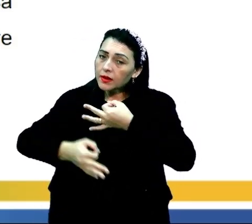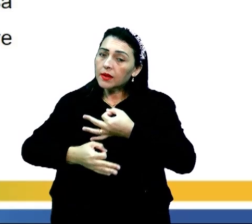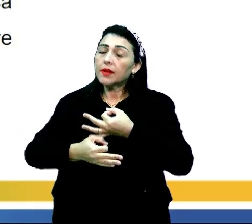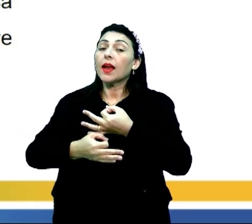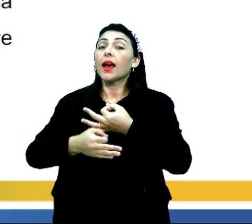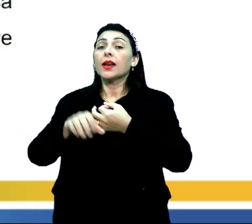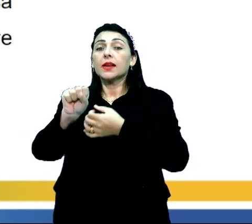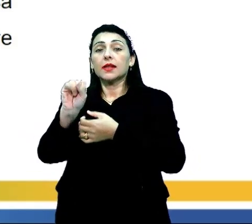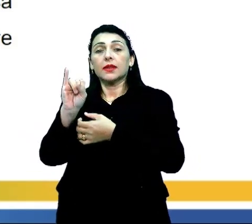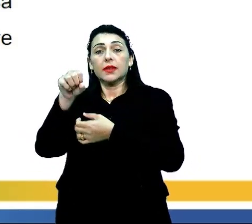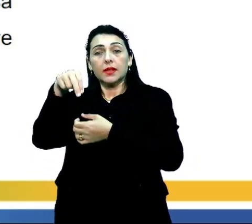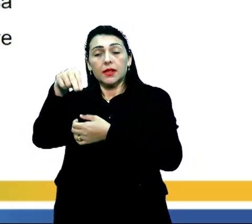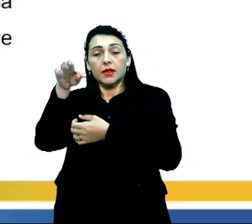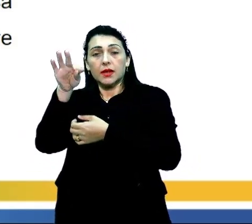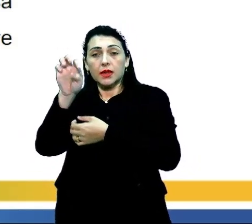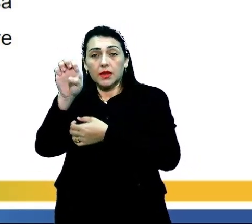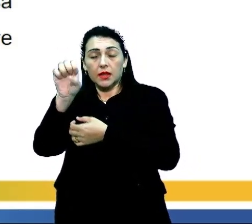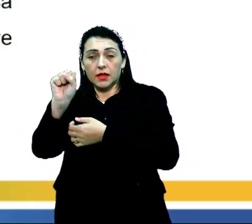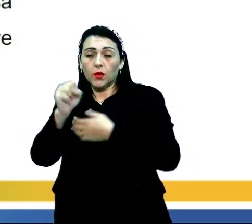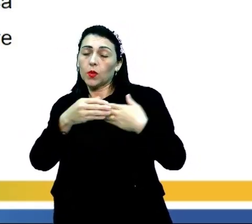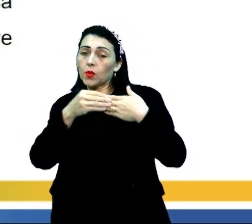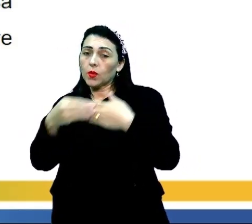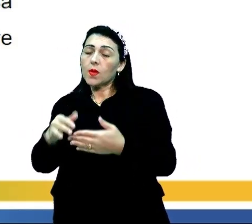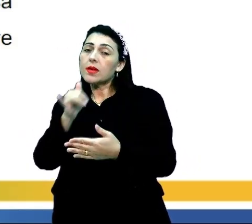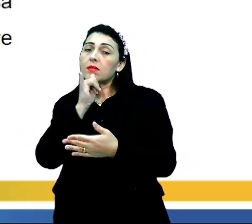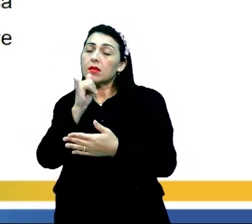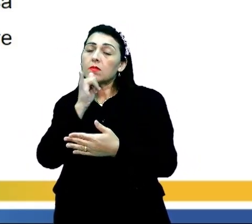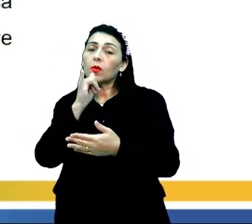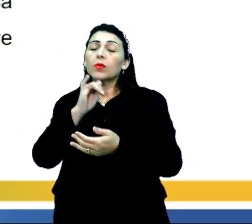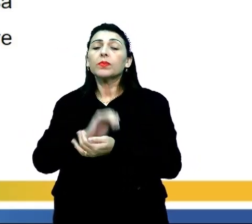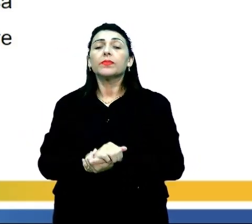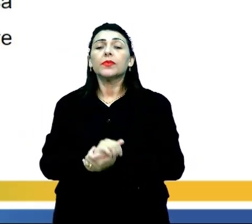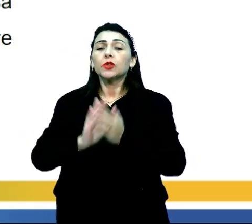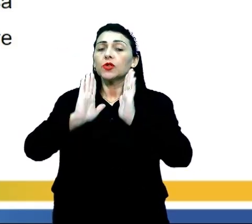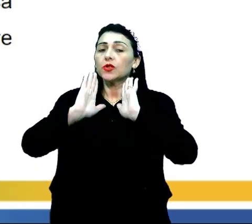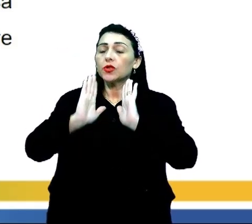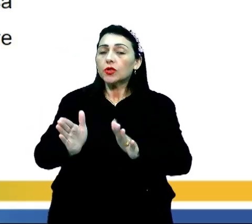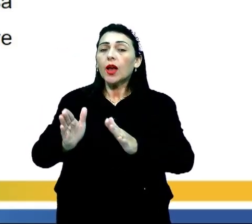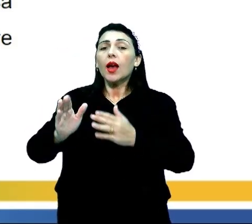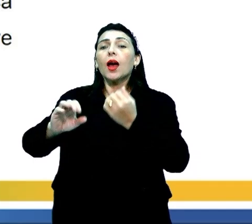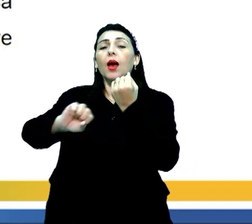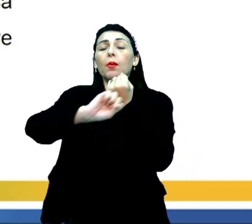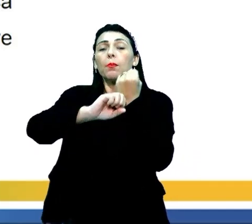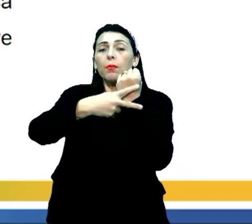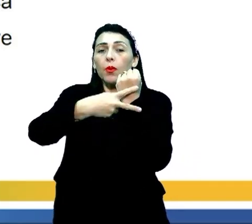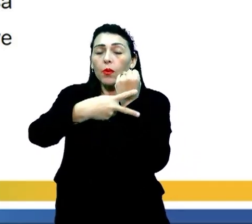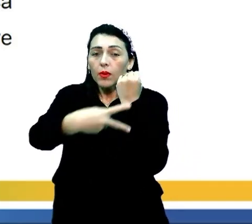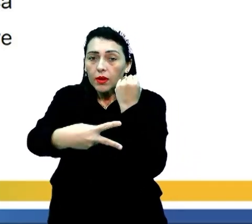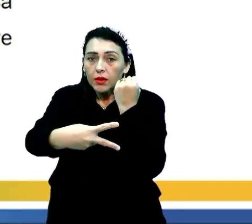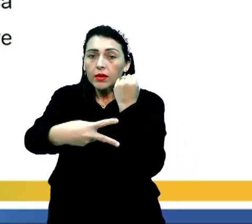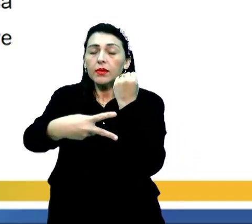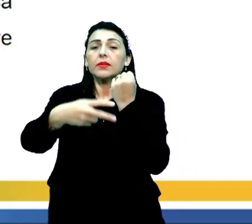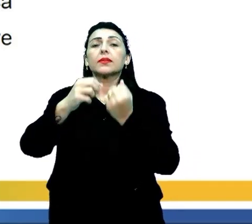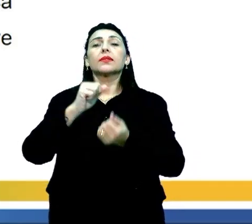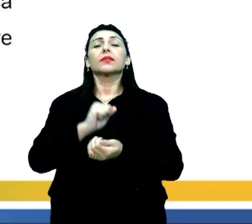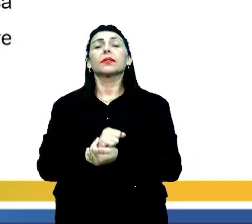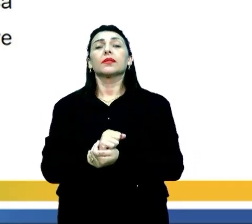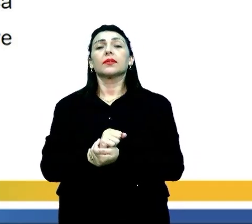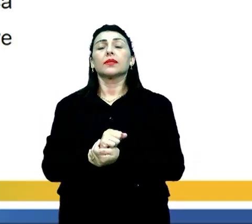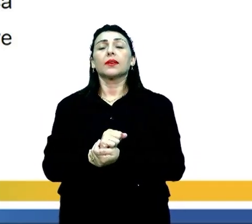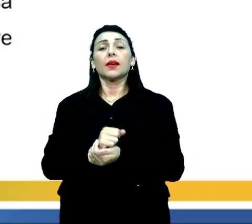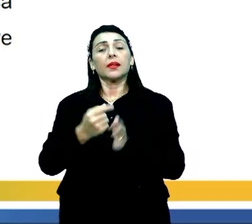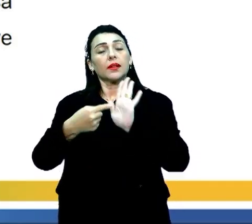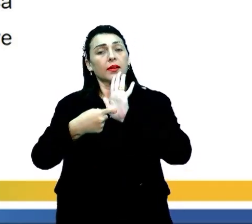por síntese. E eu trouxe um exemplo da tese por síntese. Já a tese por causa e consequência é